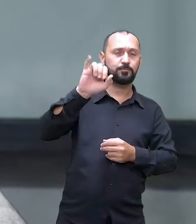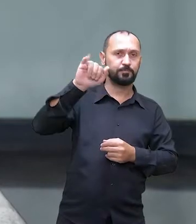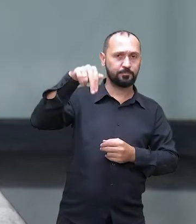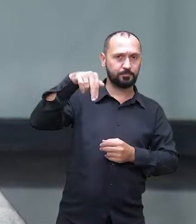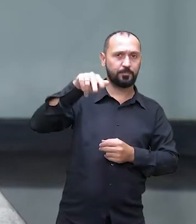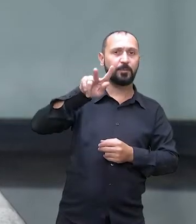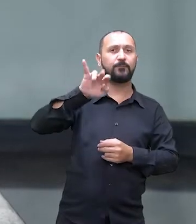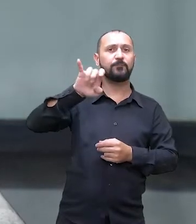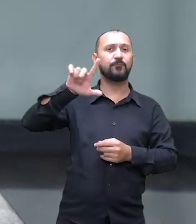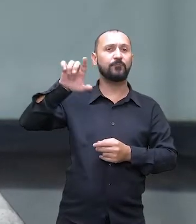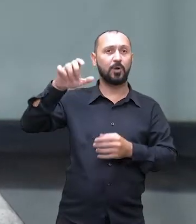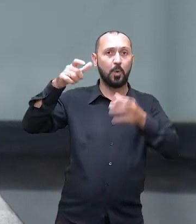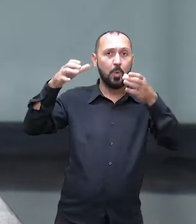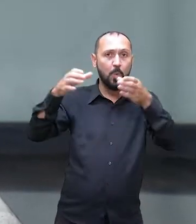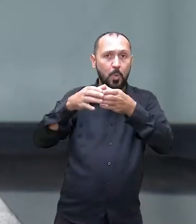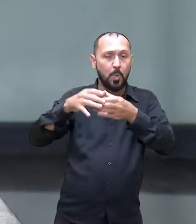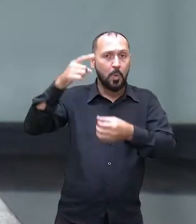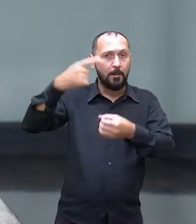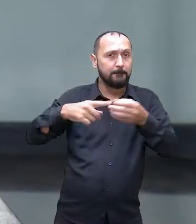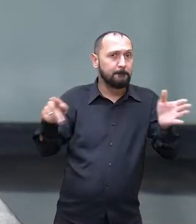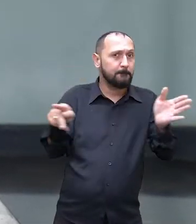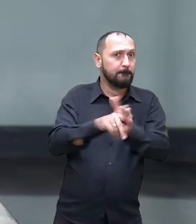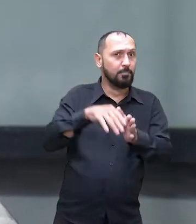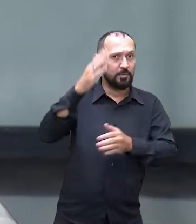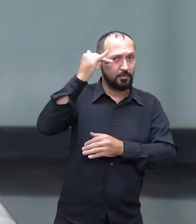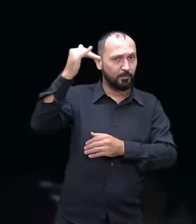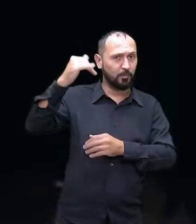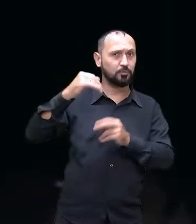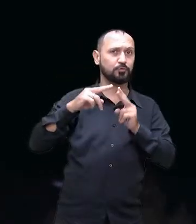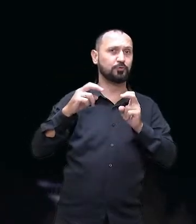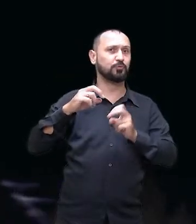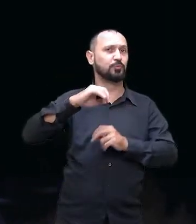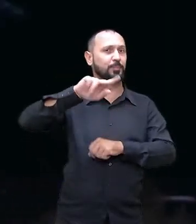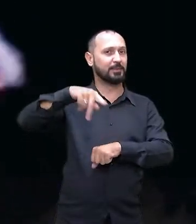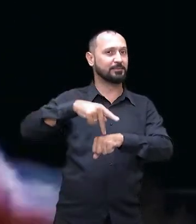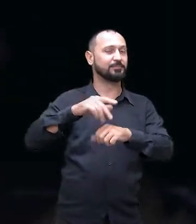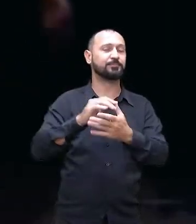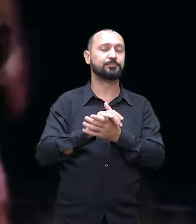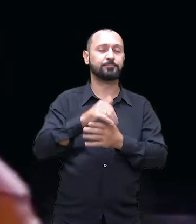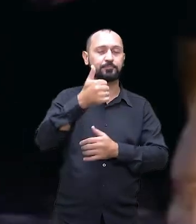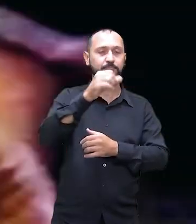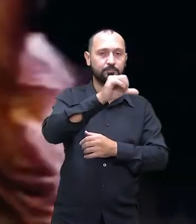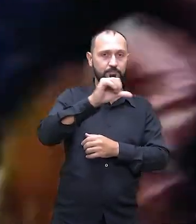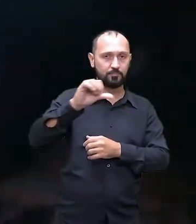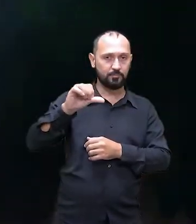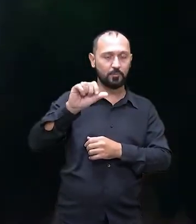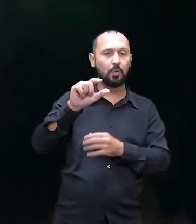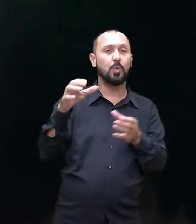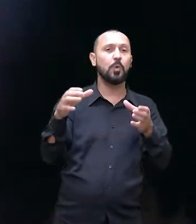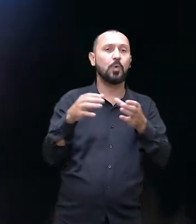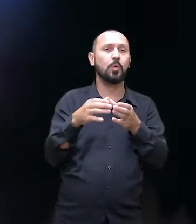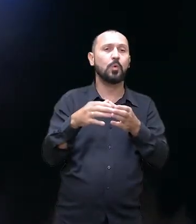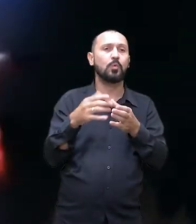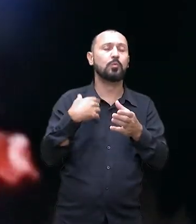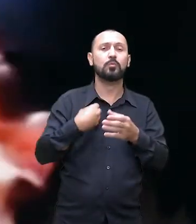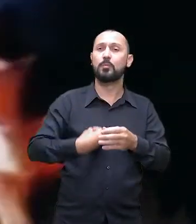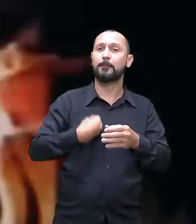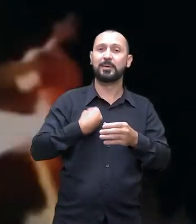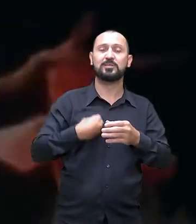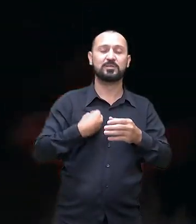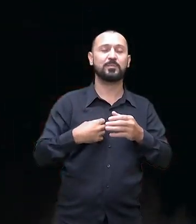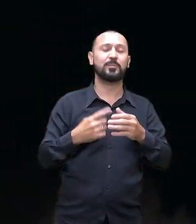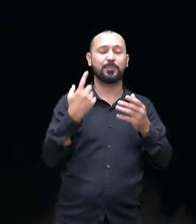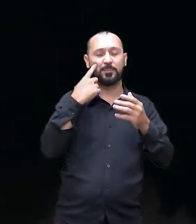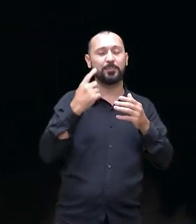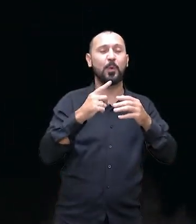Catarina, considerado o mais renomado do país. Em 1999, o grupo deixou de concorrer em